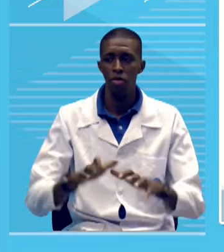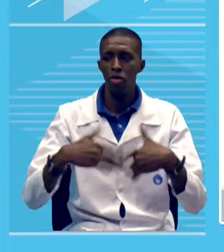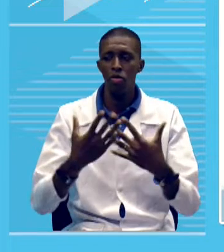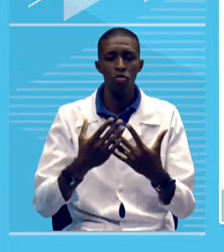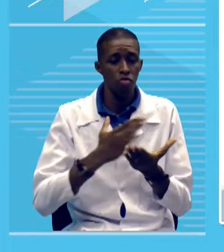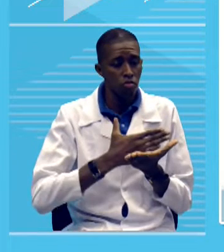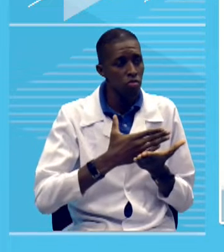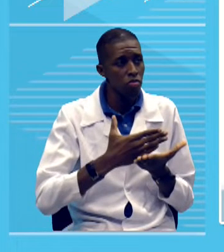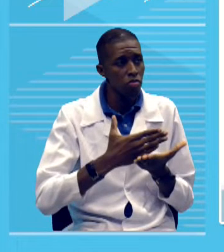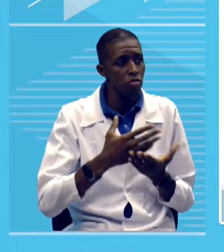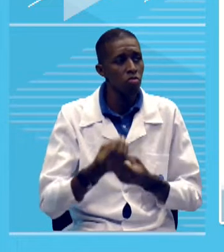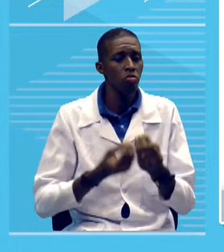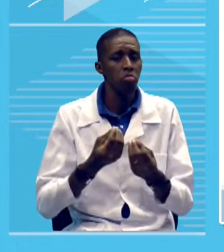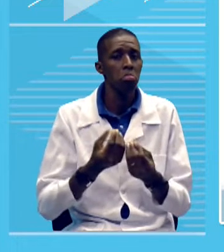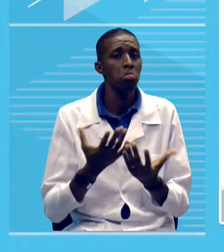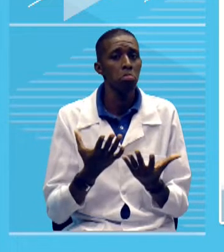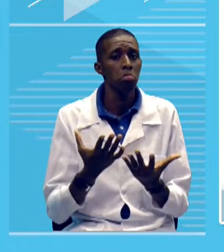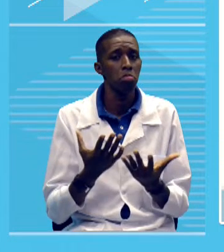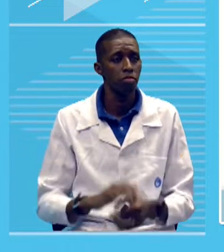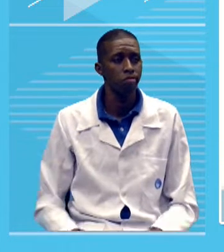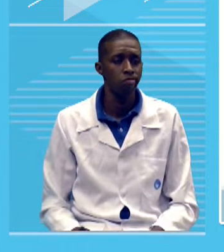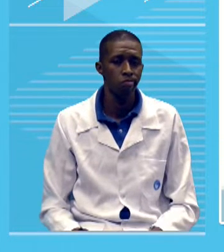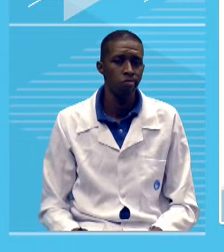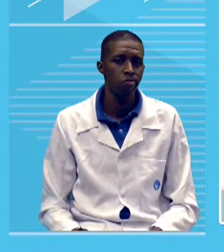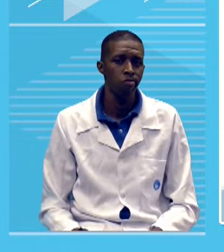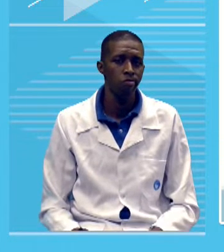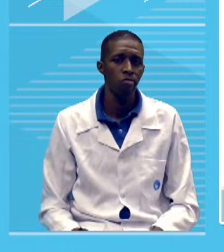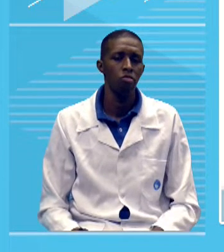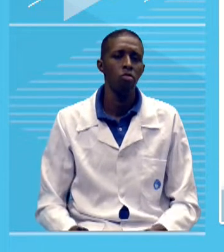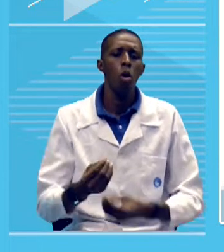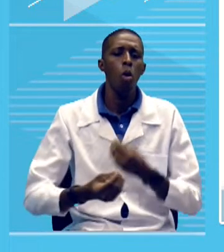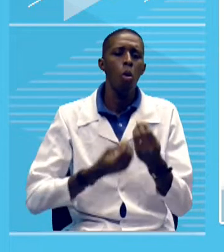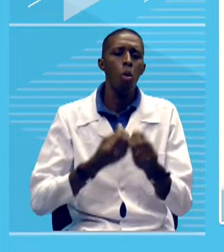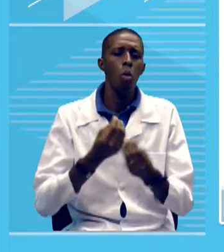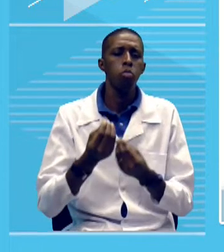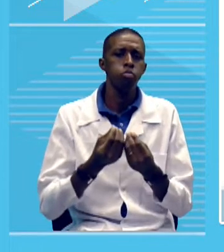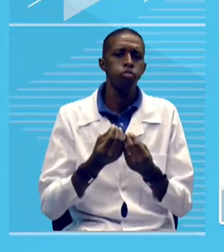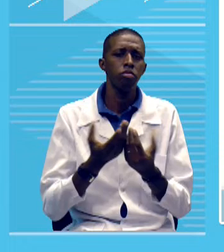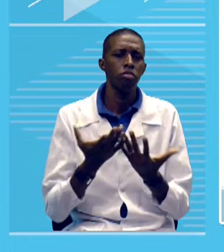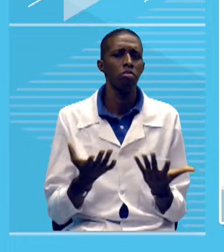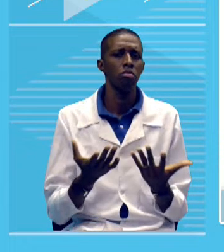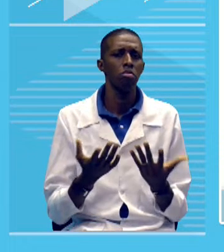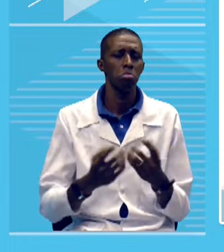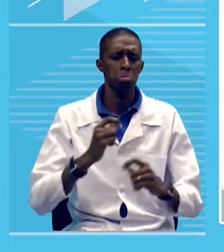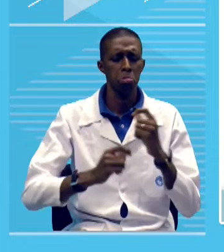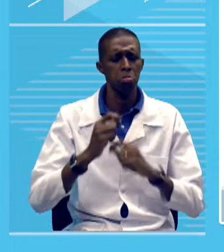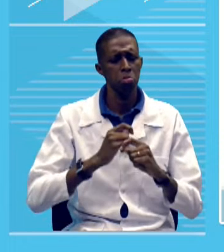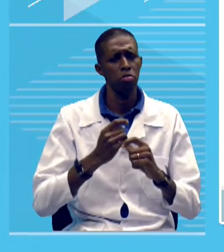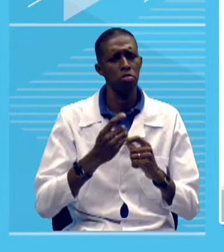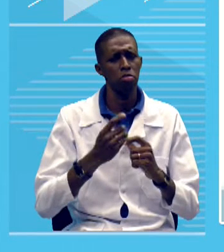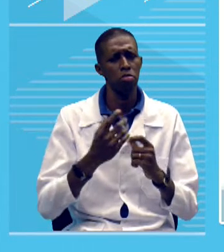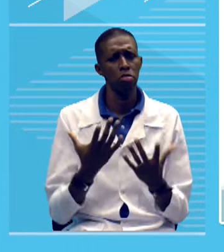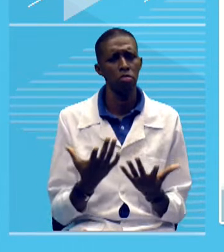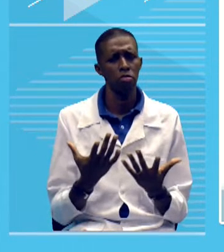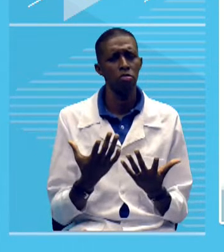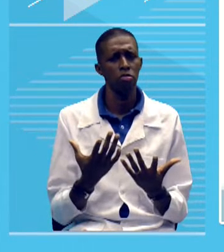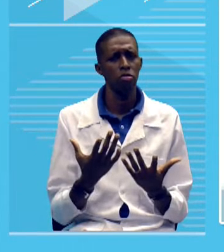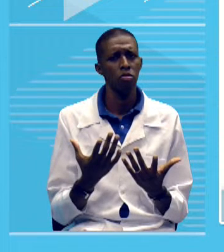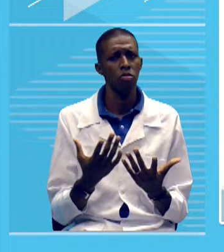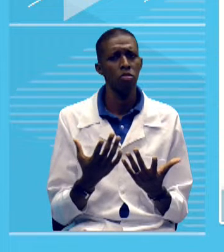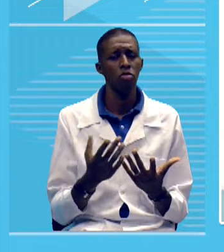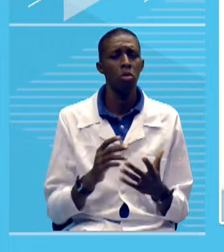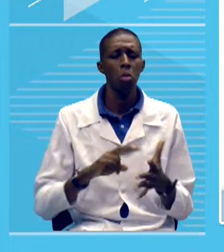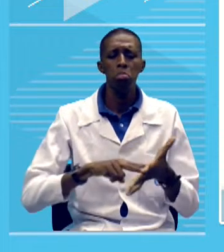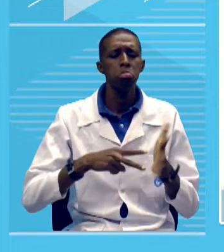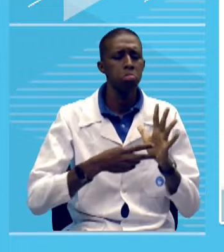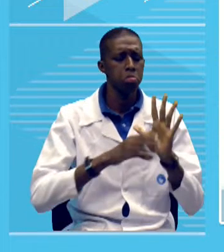que é economia verde simples economia verde e como é que seria um conceito desse que você não